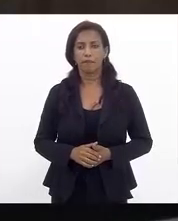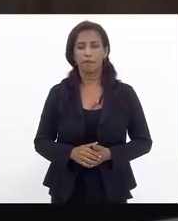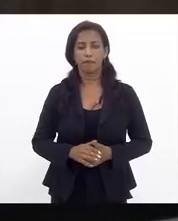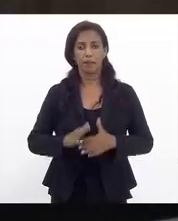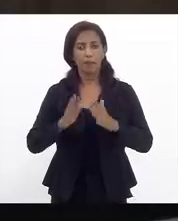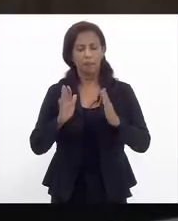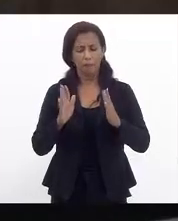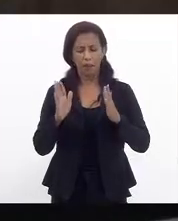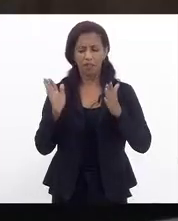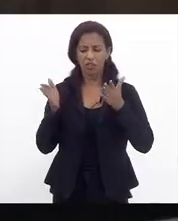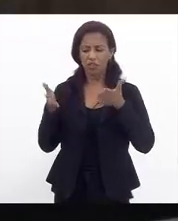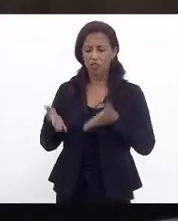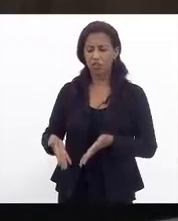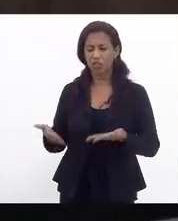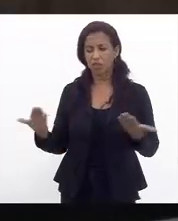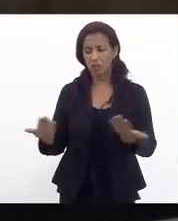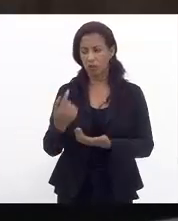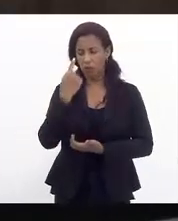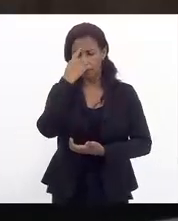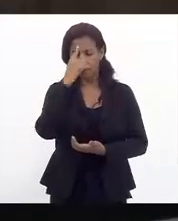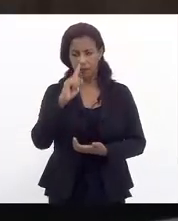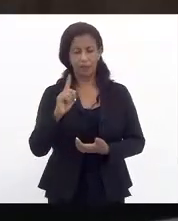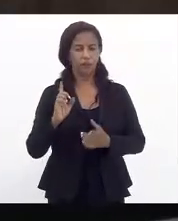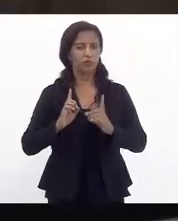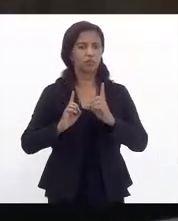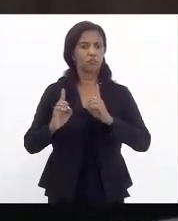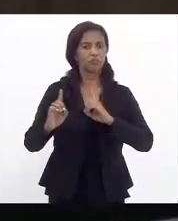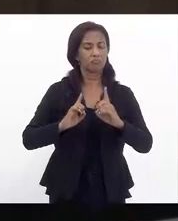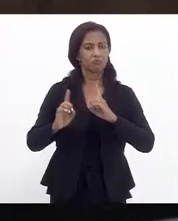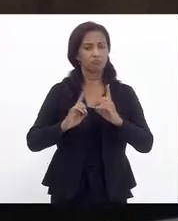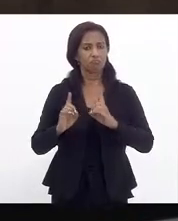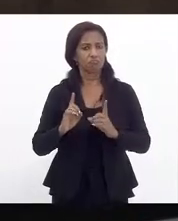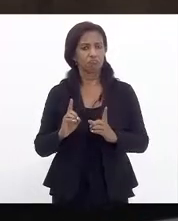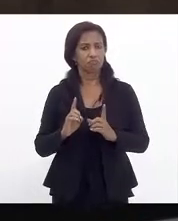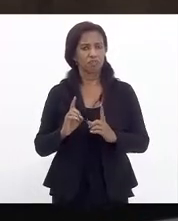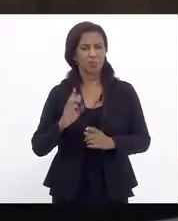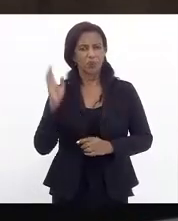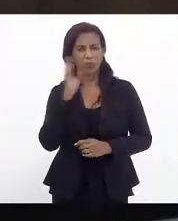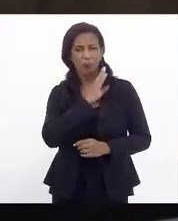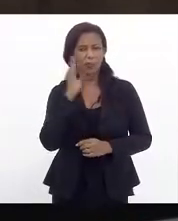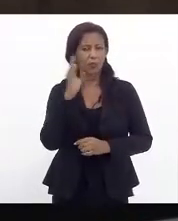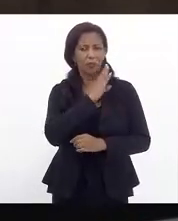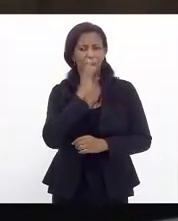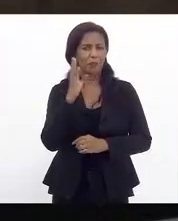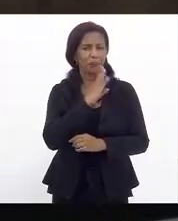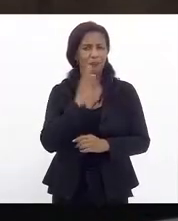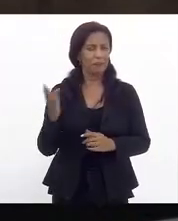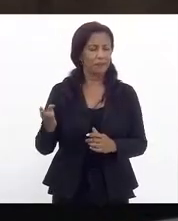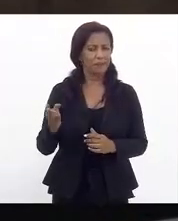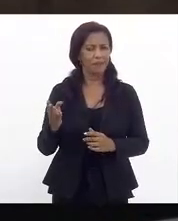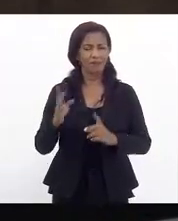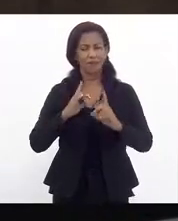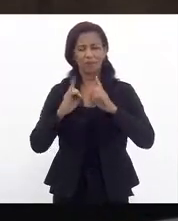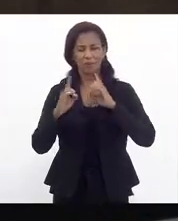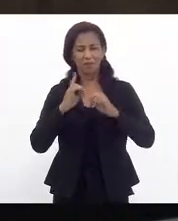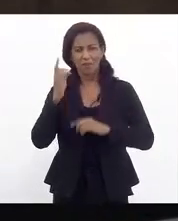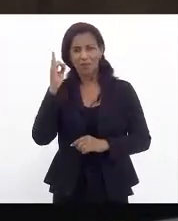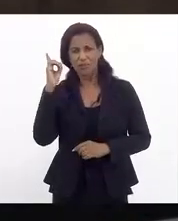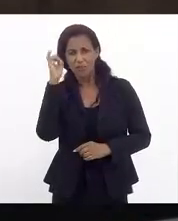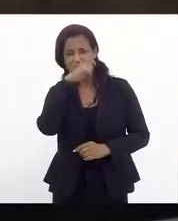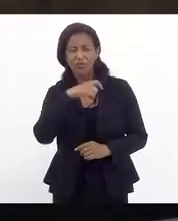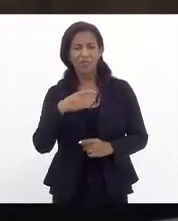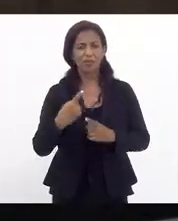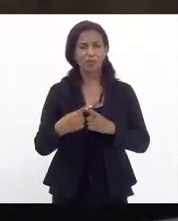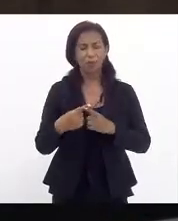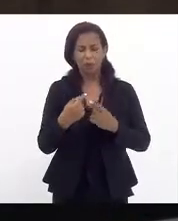chega para a gente uma ideia aqui o debate está sendo muito acelerado e onde bate muito difícil de fazer porque